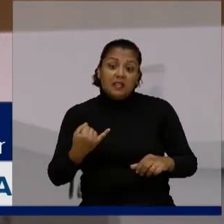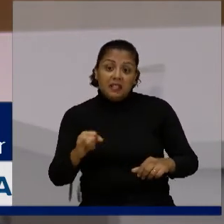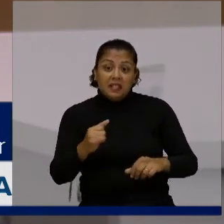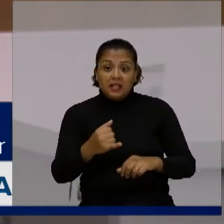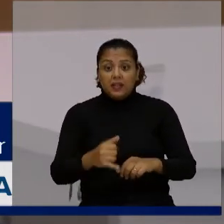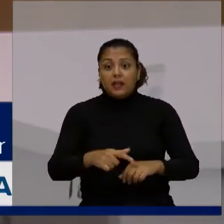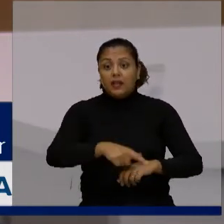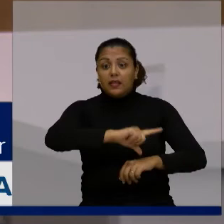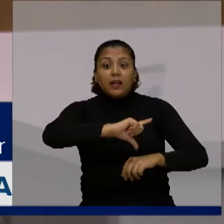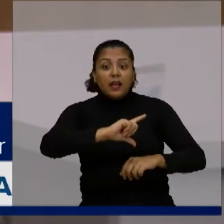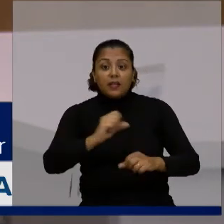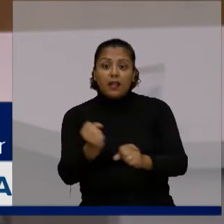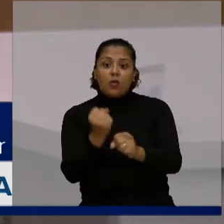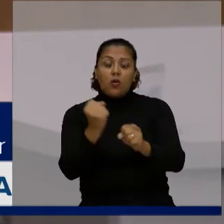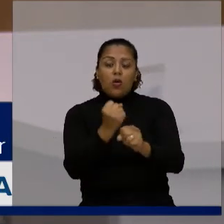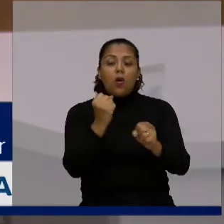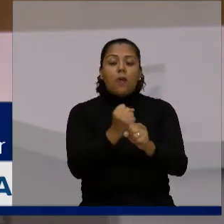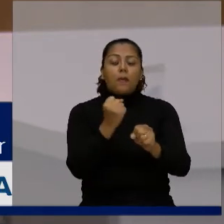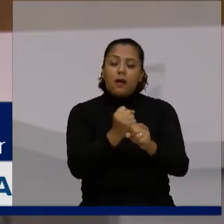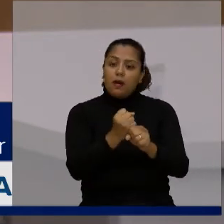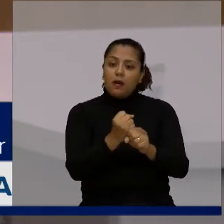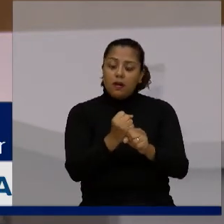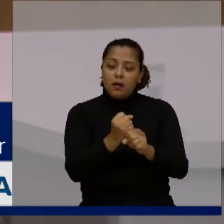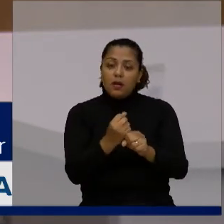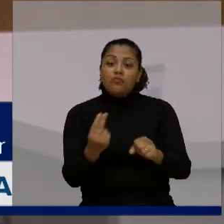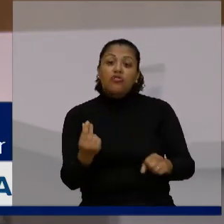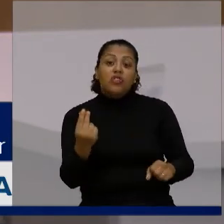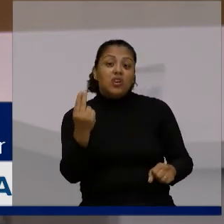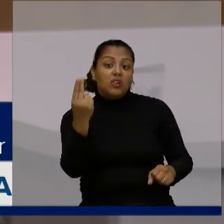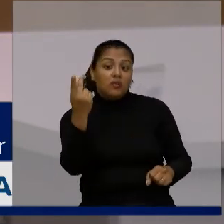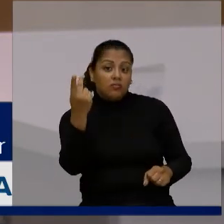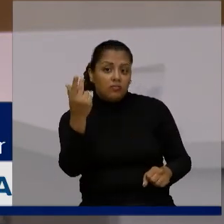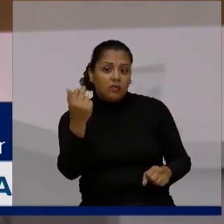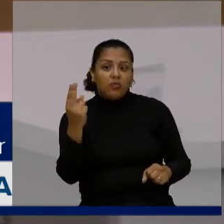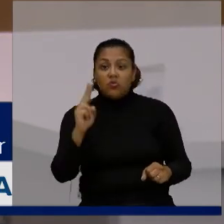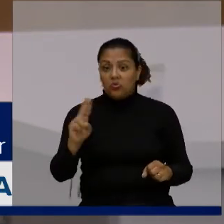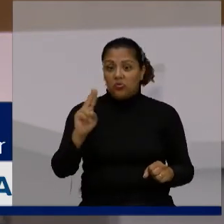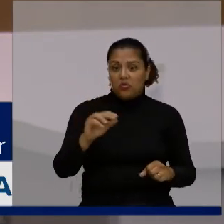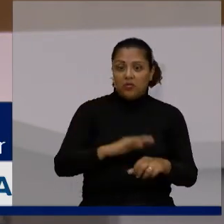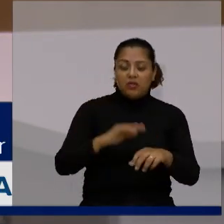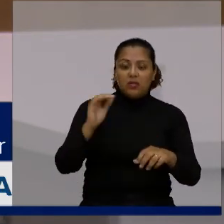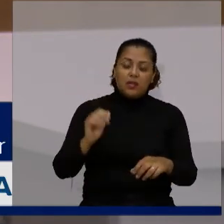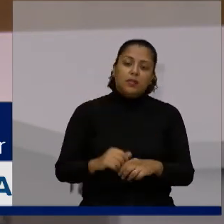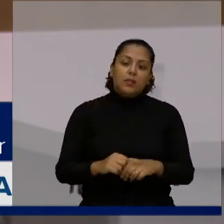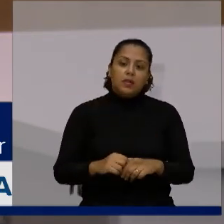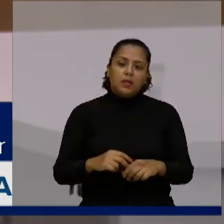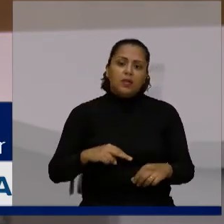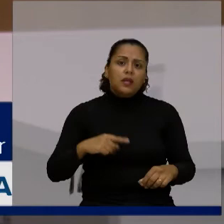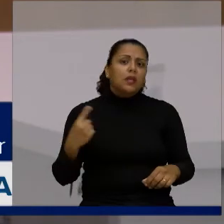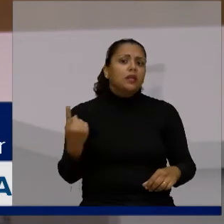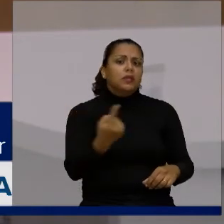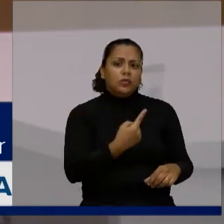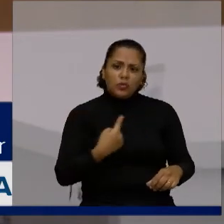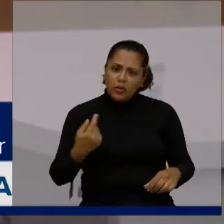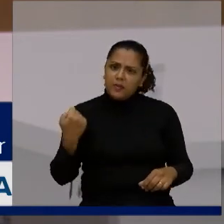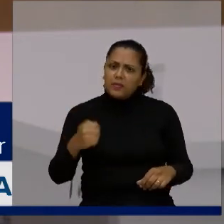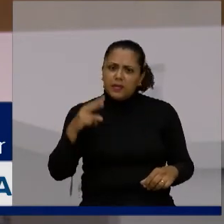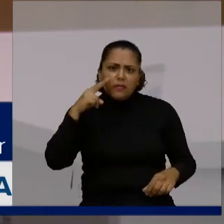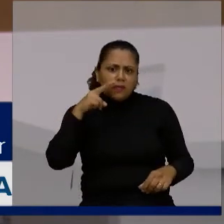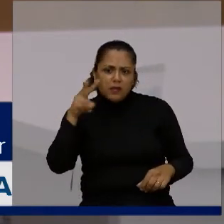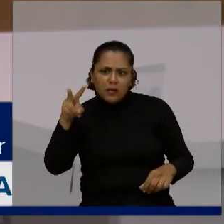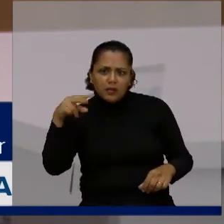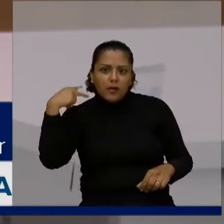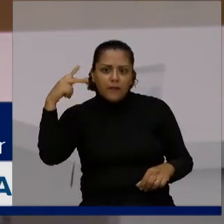que é minha função, é minha atribuição, é a função desta casa, dos vereadores, fiscalizar o recurso público, a boa aplicação